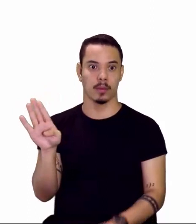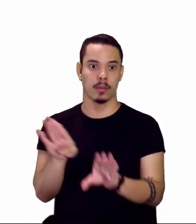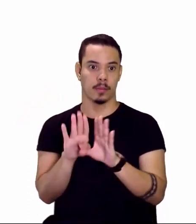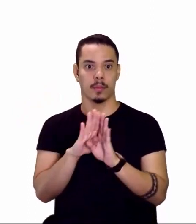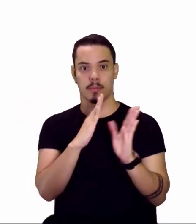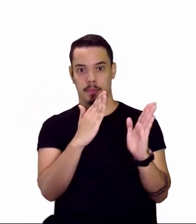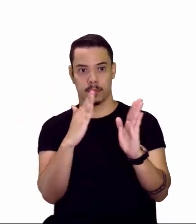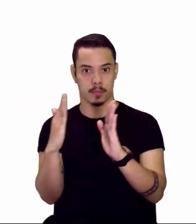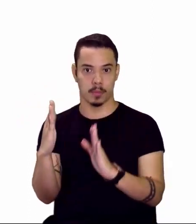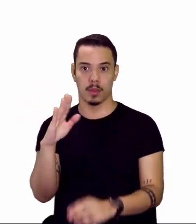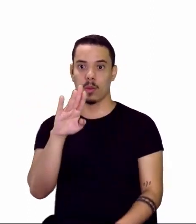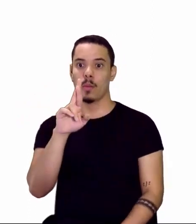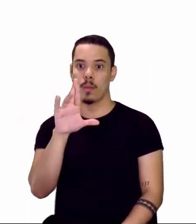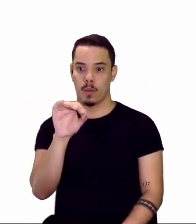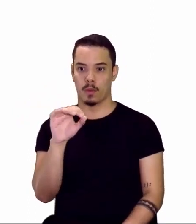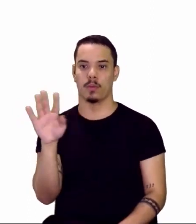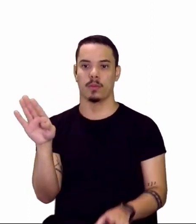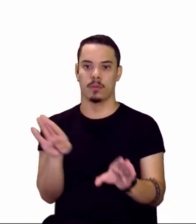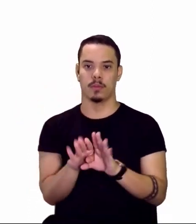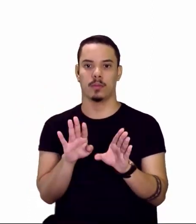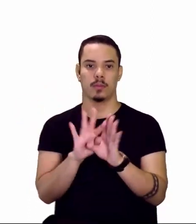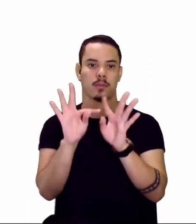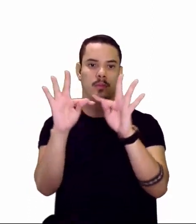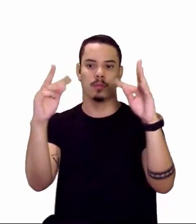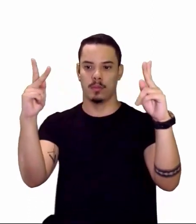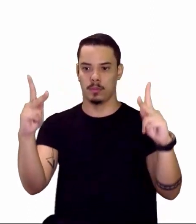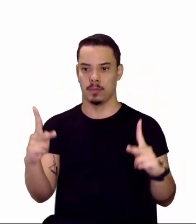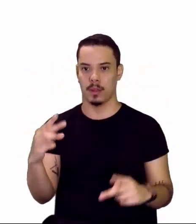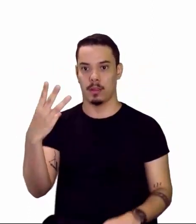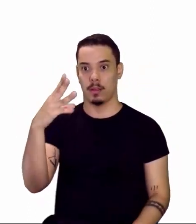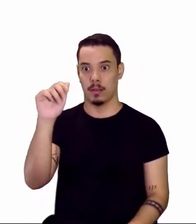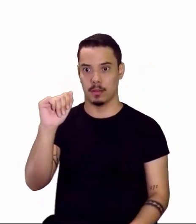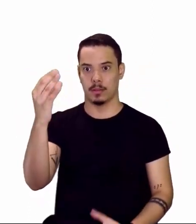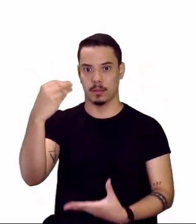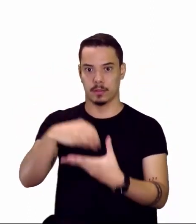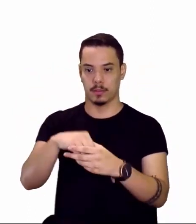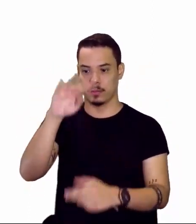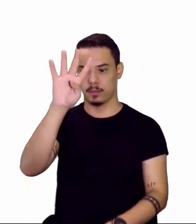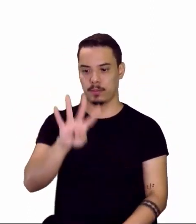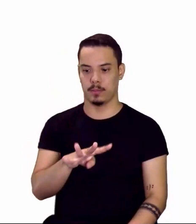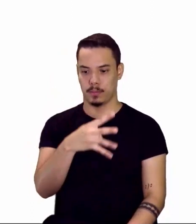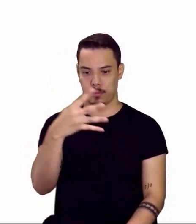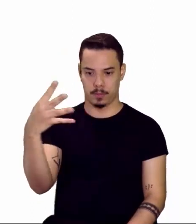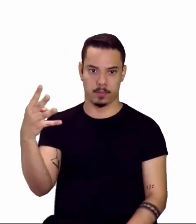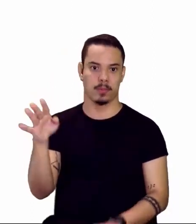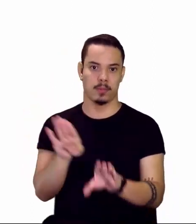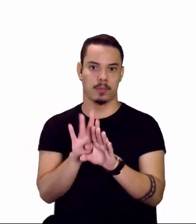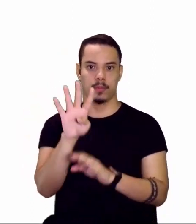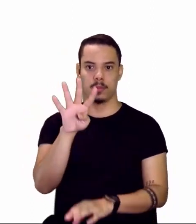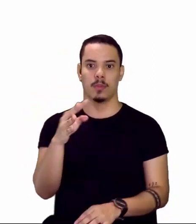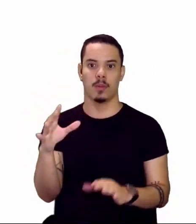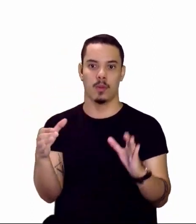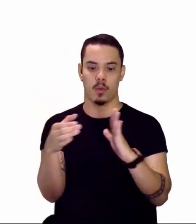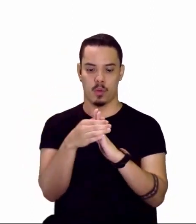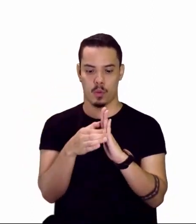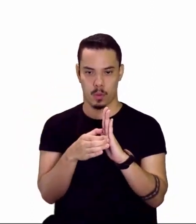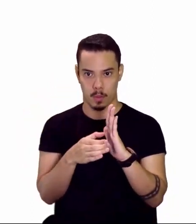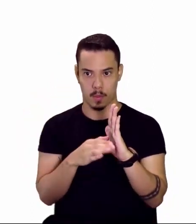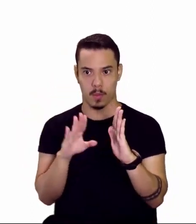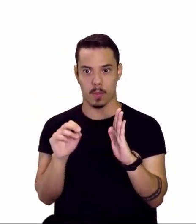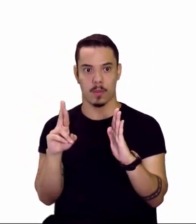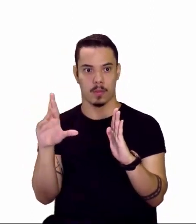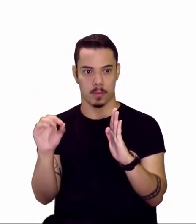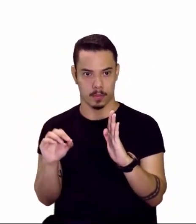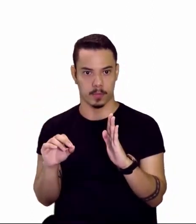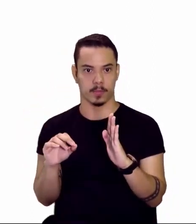o boro? Na 3A, que é a família do boro. E o nitrogênio,